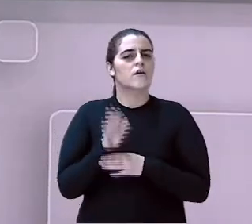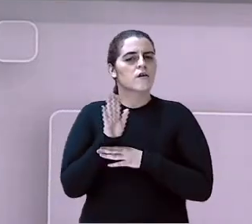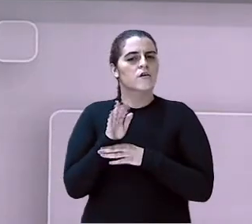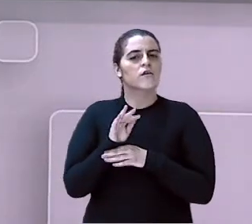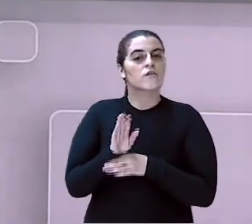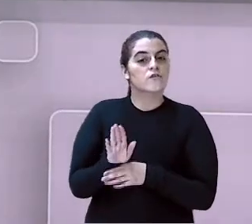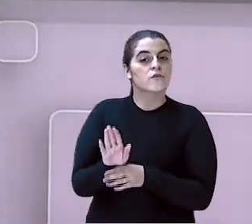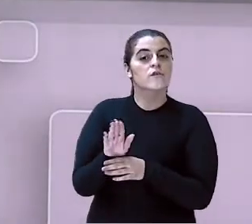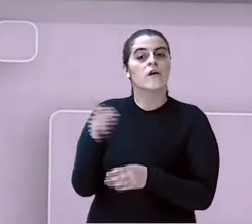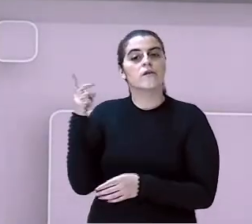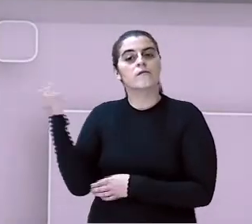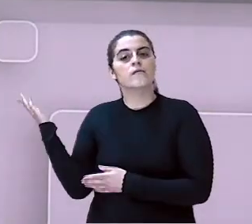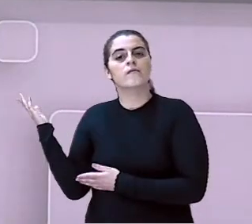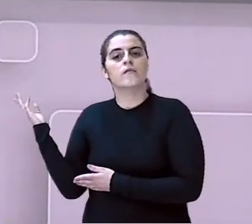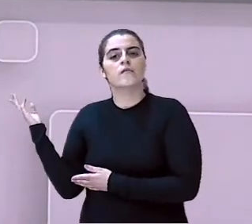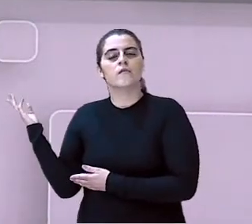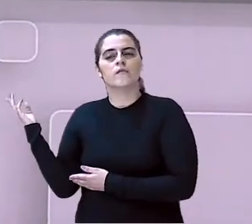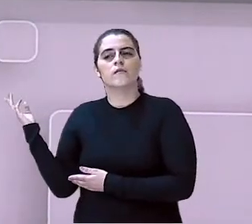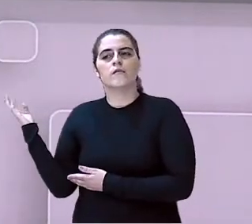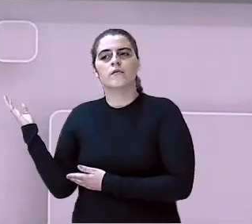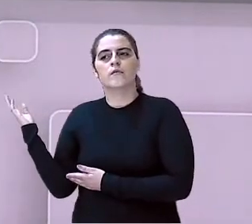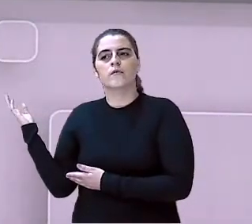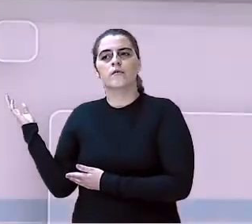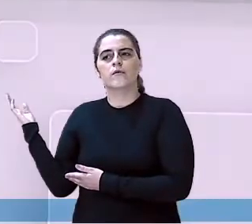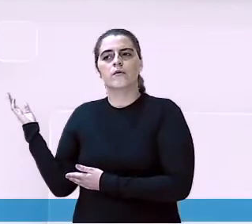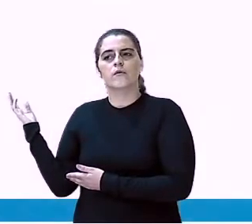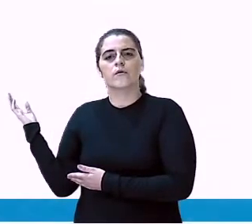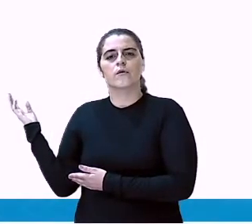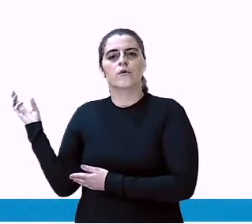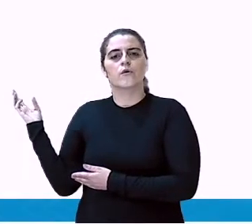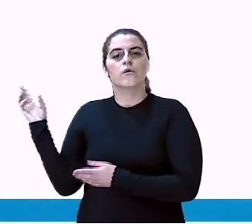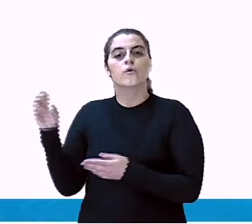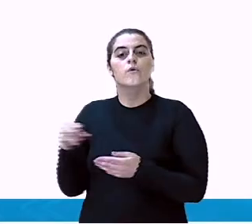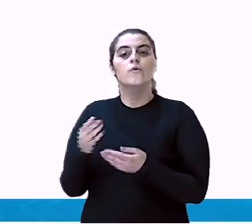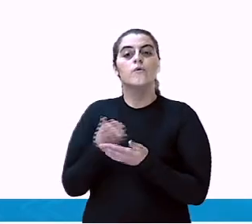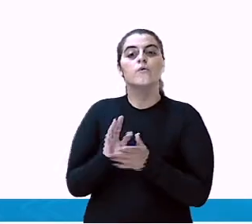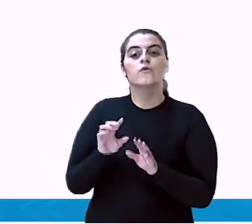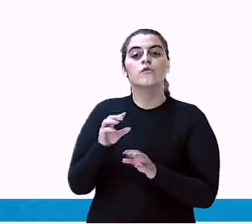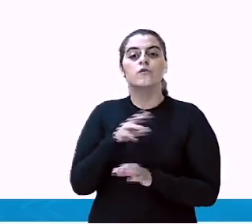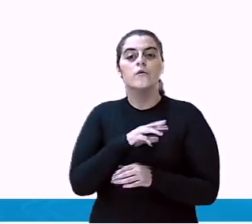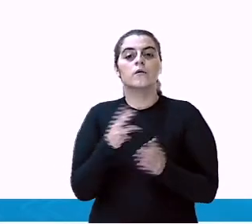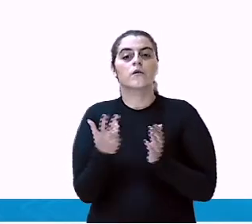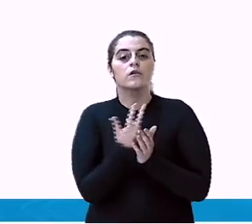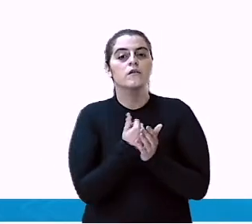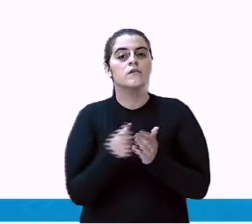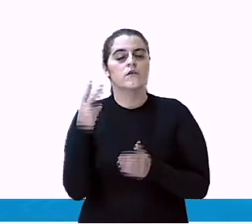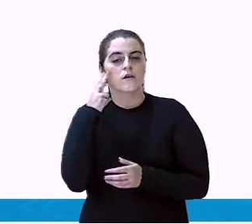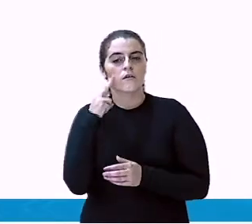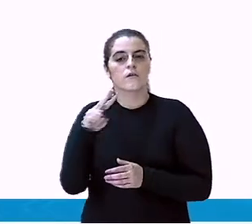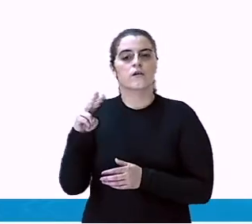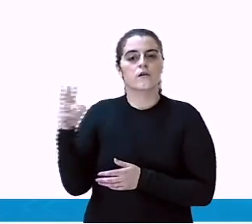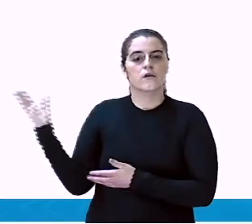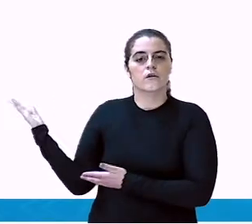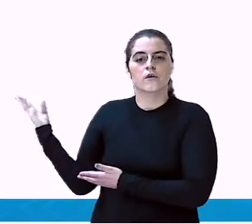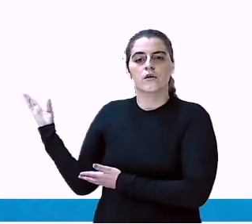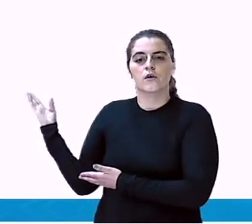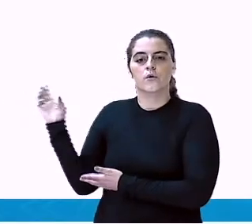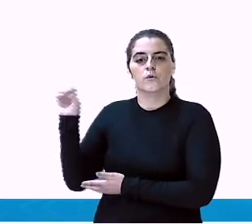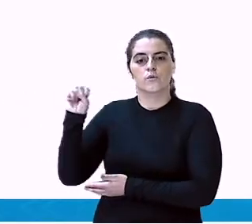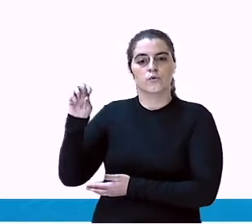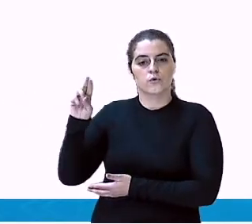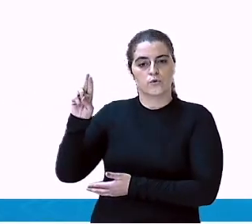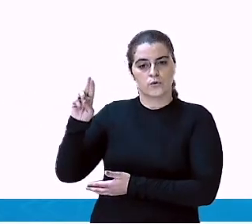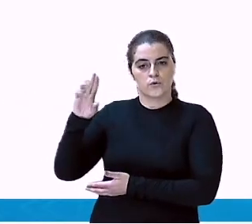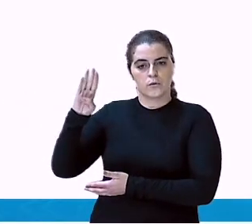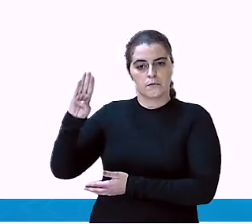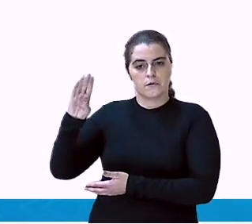sonar. Aqui a gente tem um exemplo, olha, o último desenho é um submarino que tem